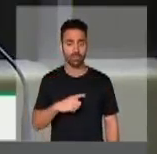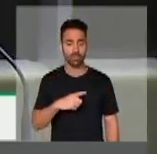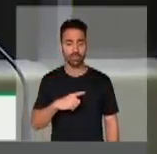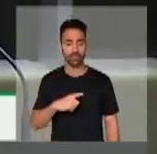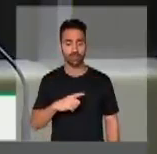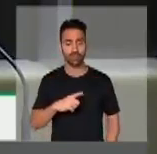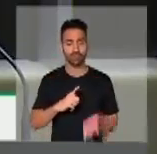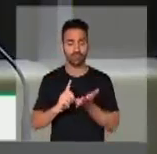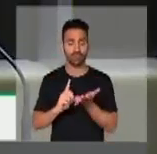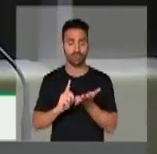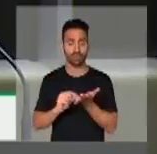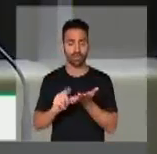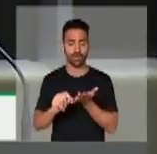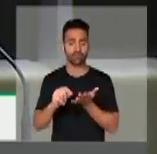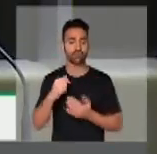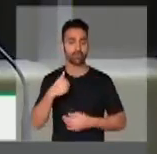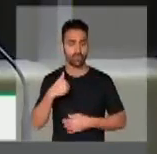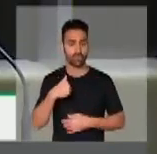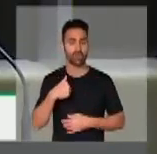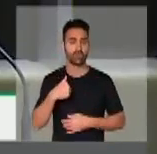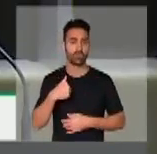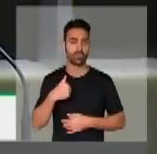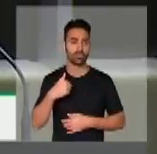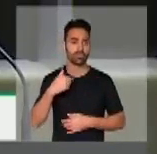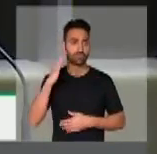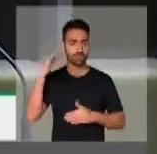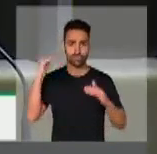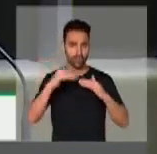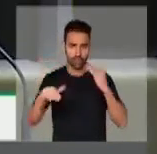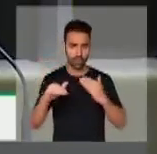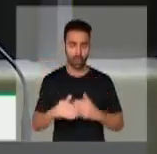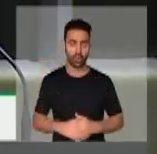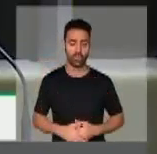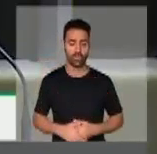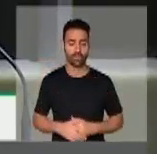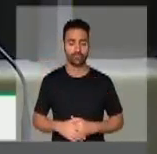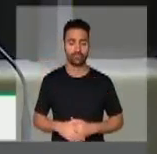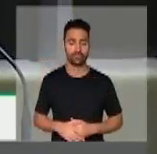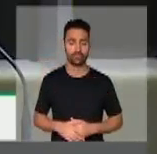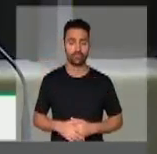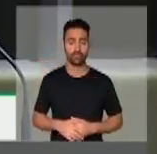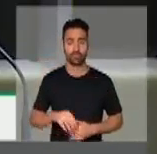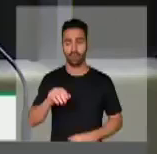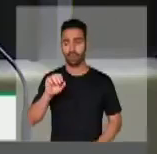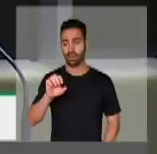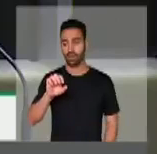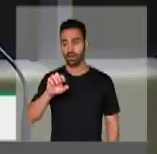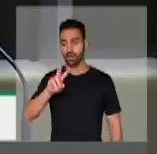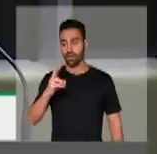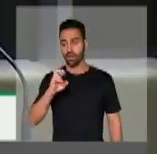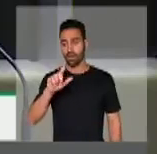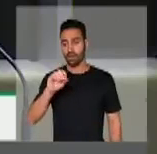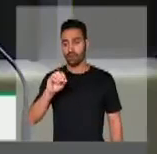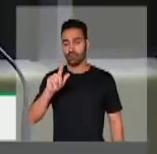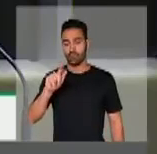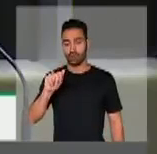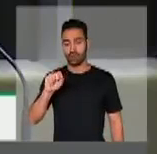artigo com o qual eu tenho mais discordância, que é o do Hélio